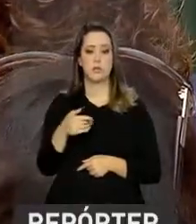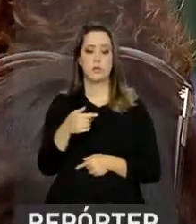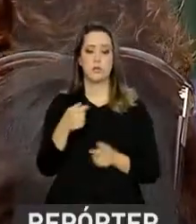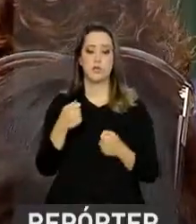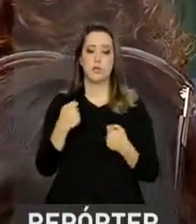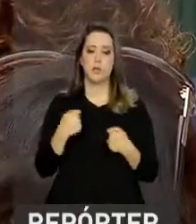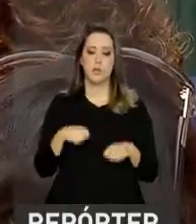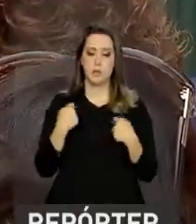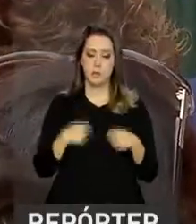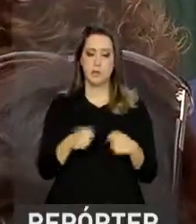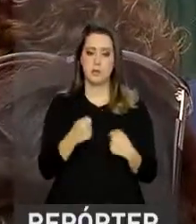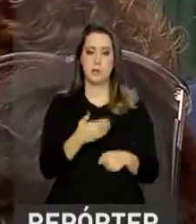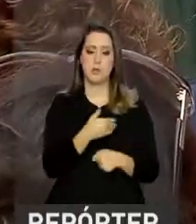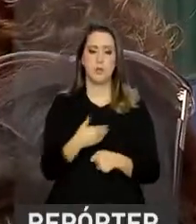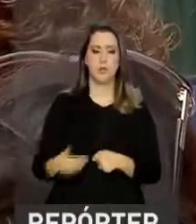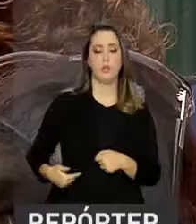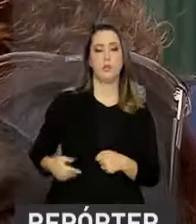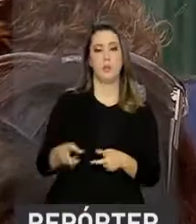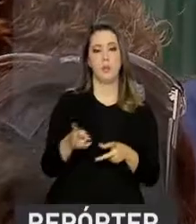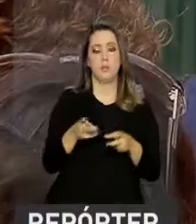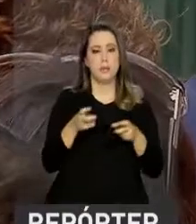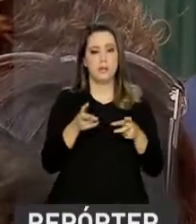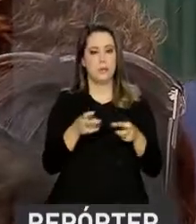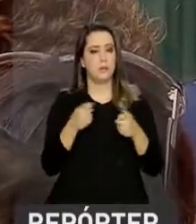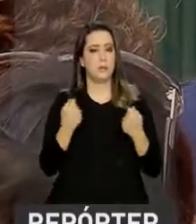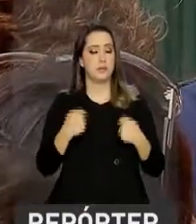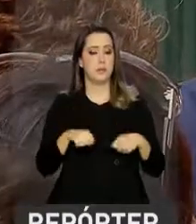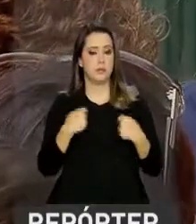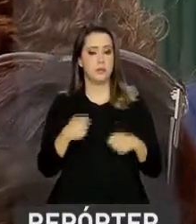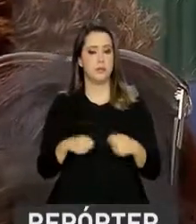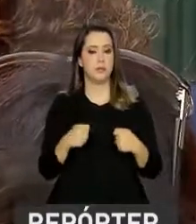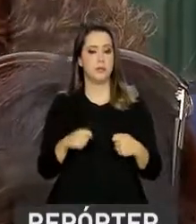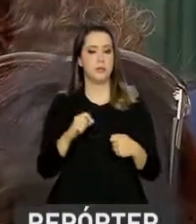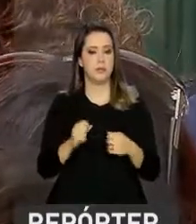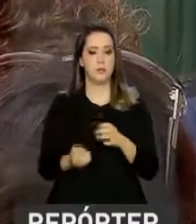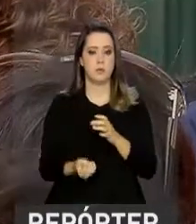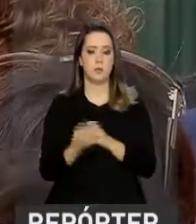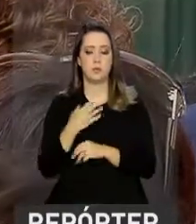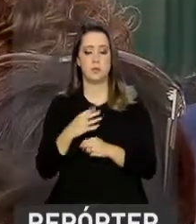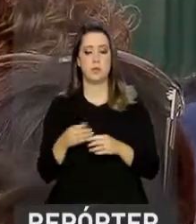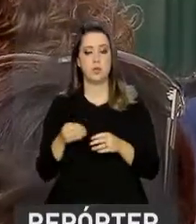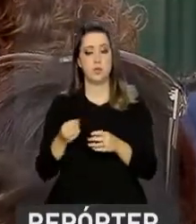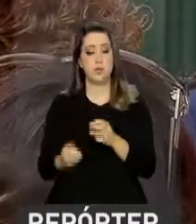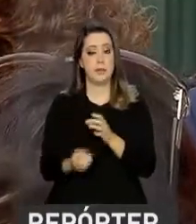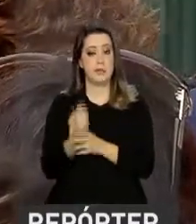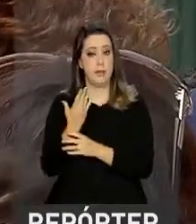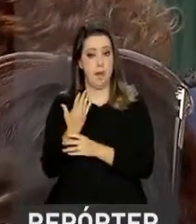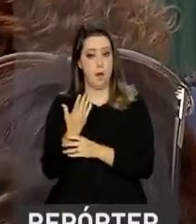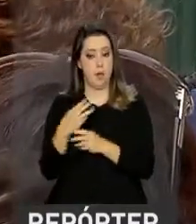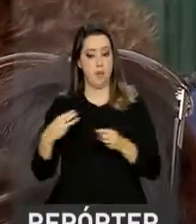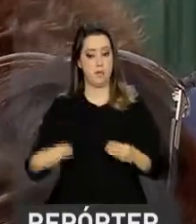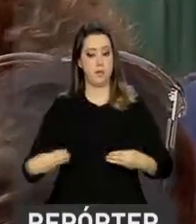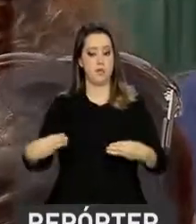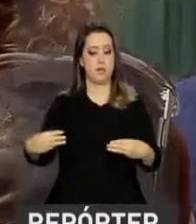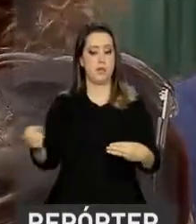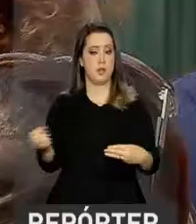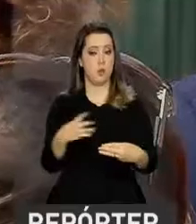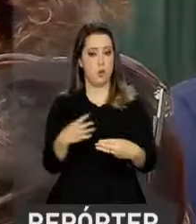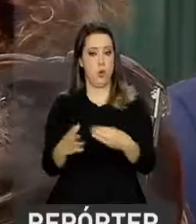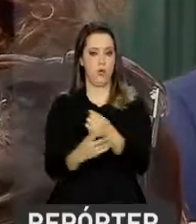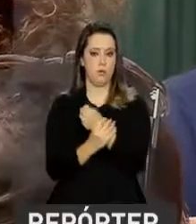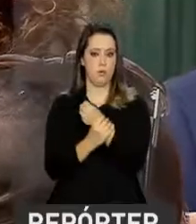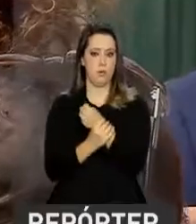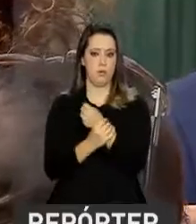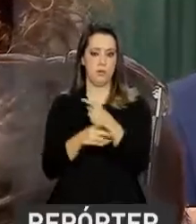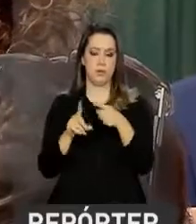deve avaliar se a possibilidade de criar um ministério avançar nessa situação mas a palavra final